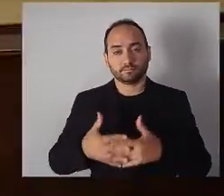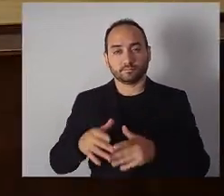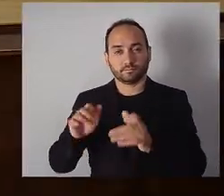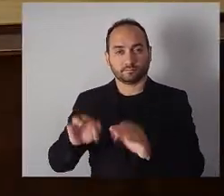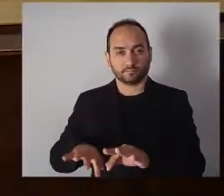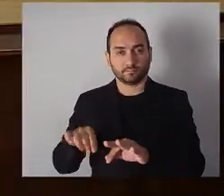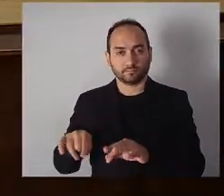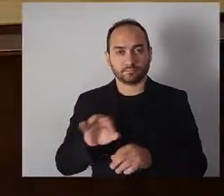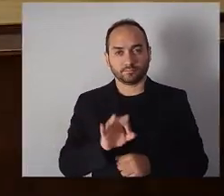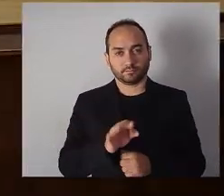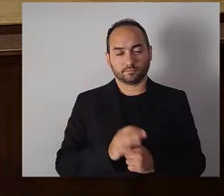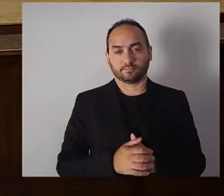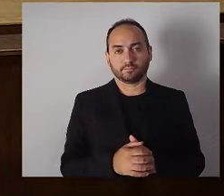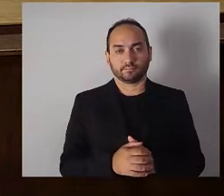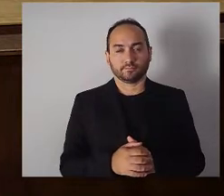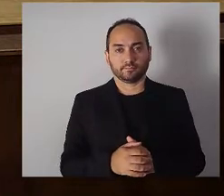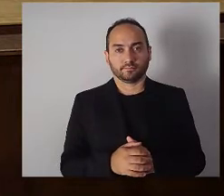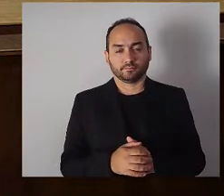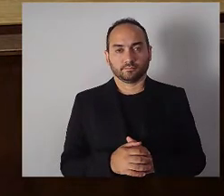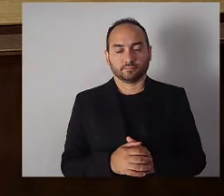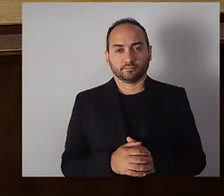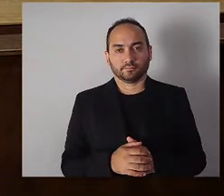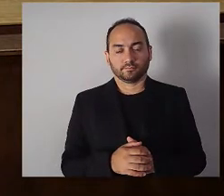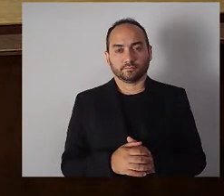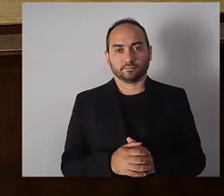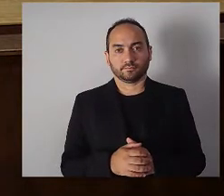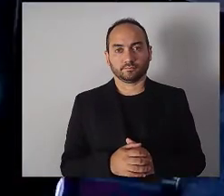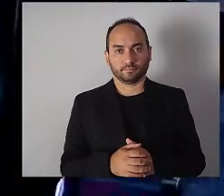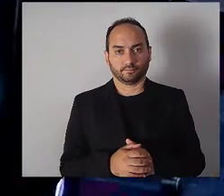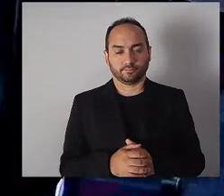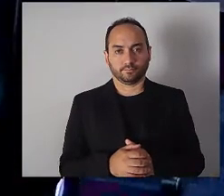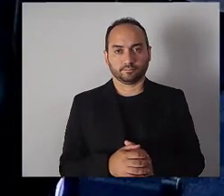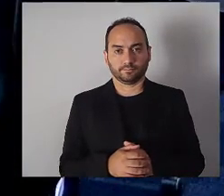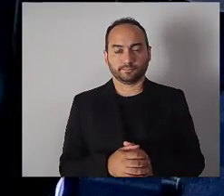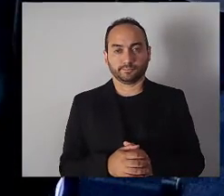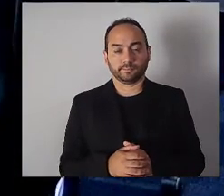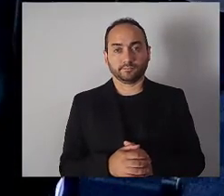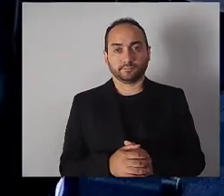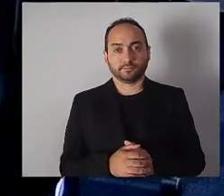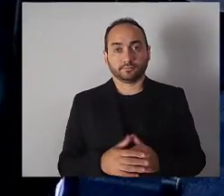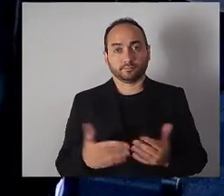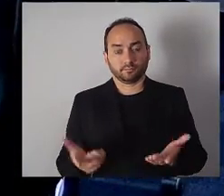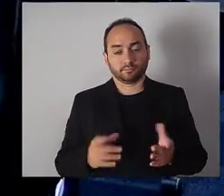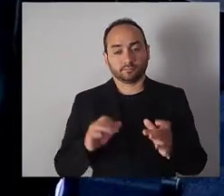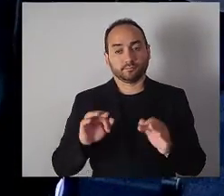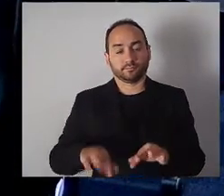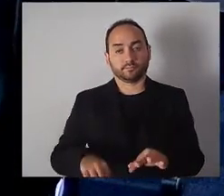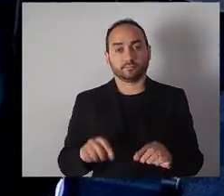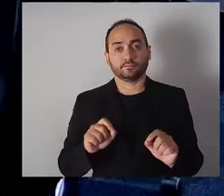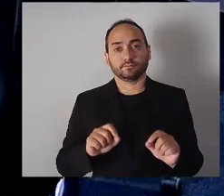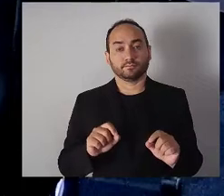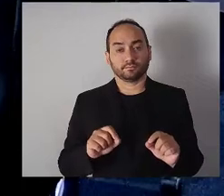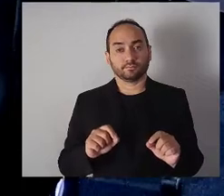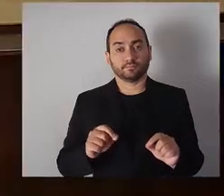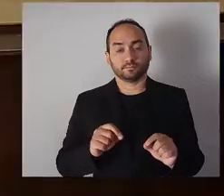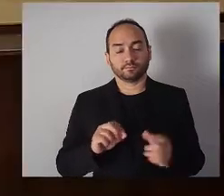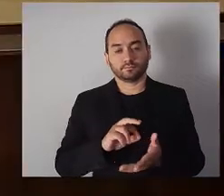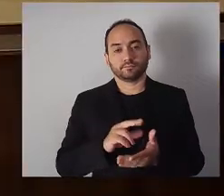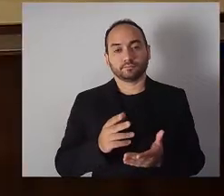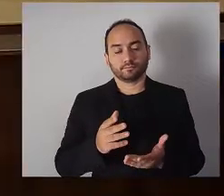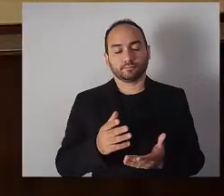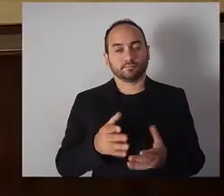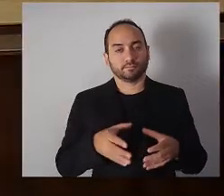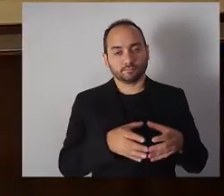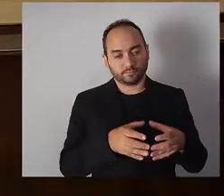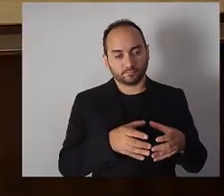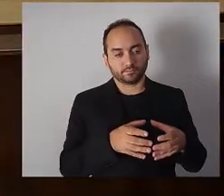né? Isso. É isso? Julga prejudicada. Então, resultado. Resultado, a corte, a